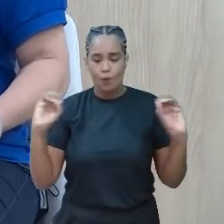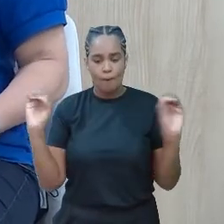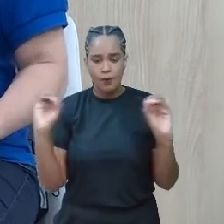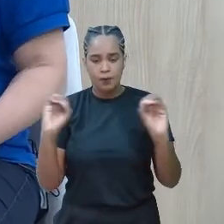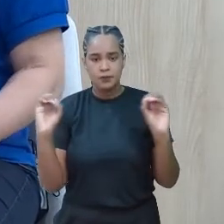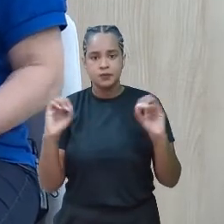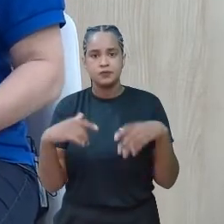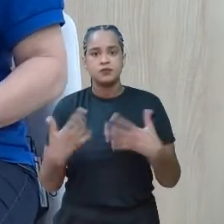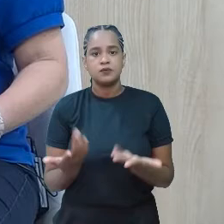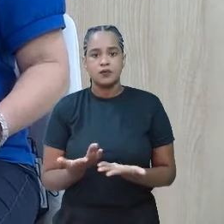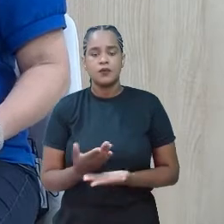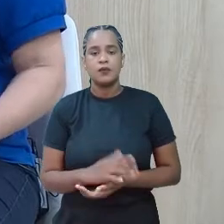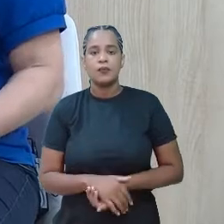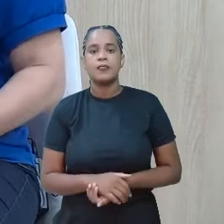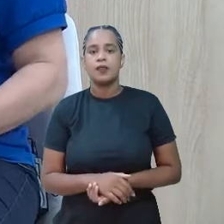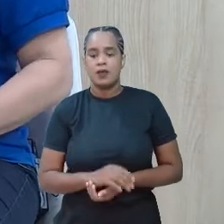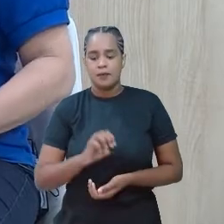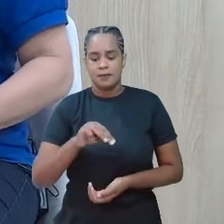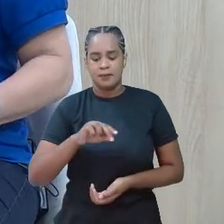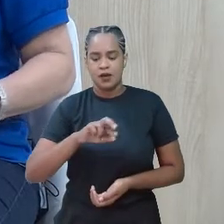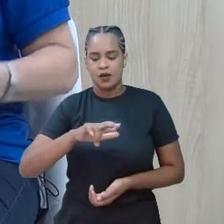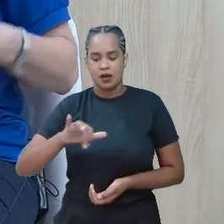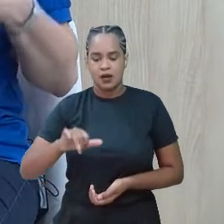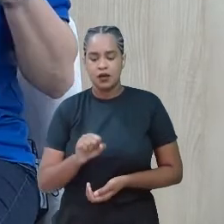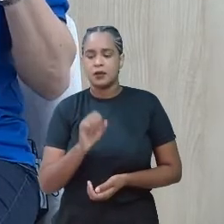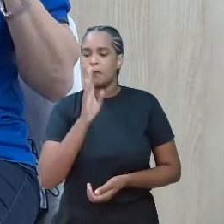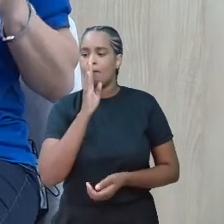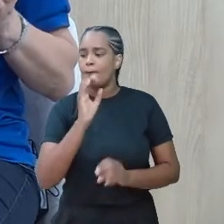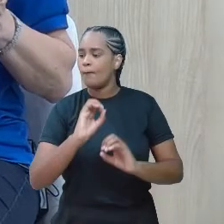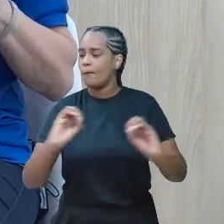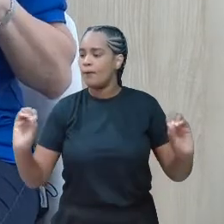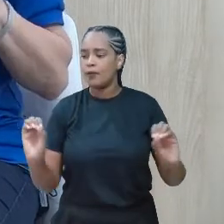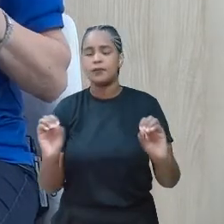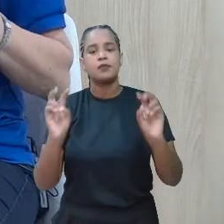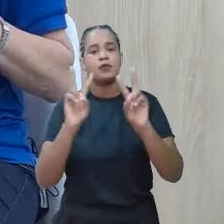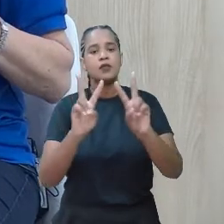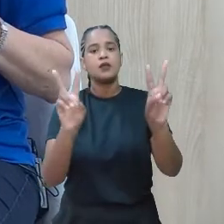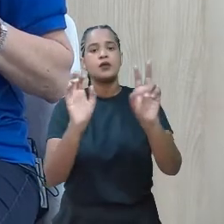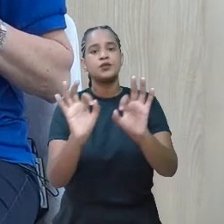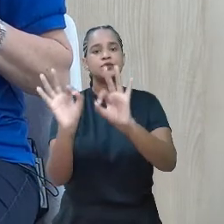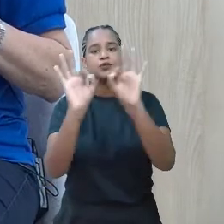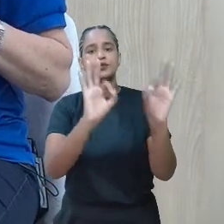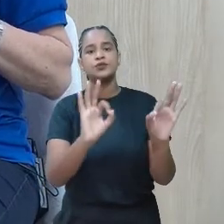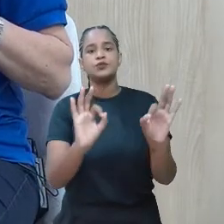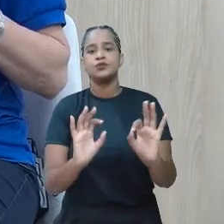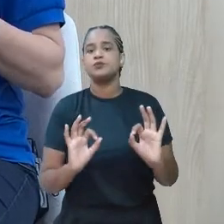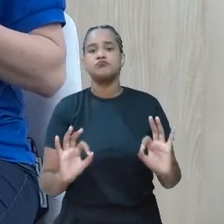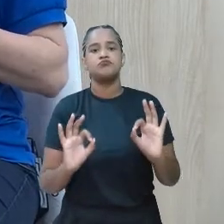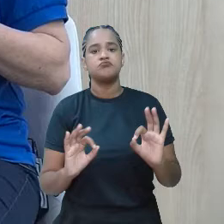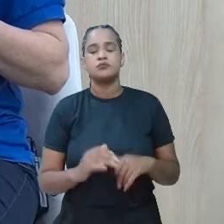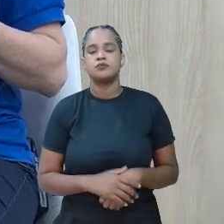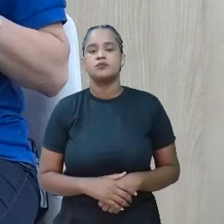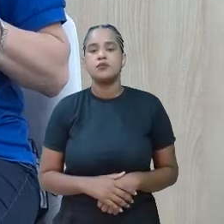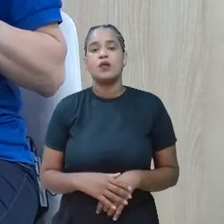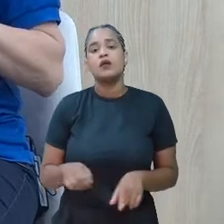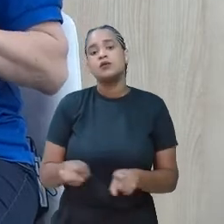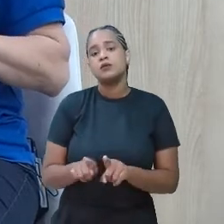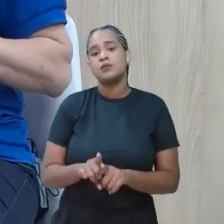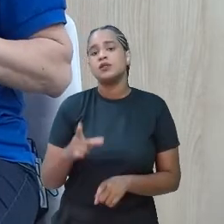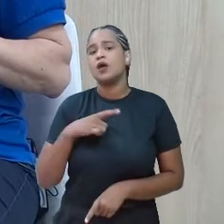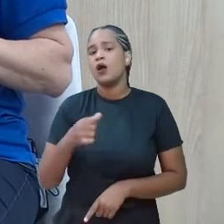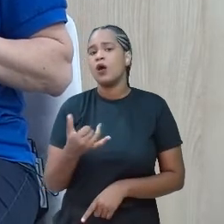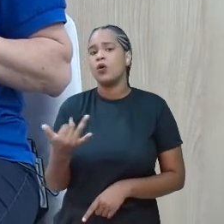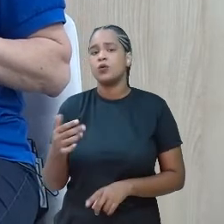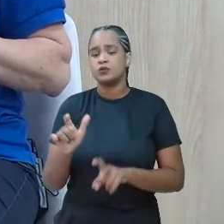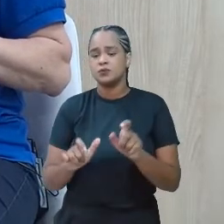Então, Maria está assistindo bem tranquila, sem outro som que vá afetar a aprendizagem dela. E existem pessoas que têm realmente